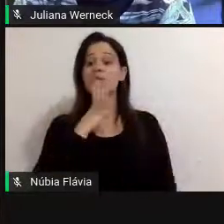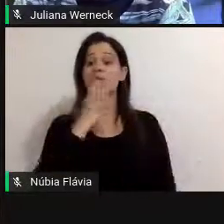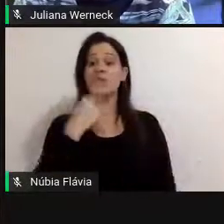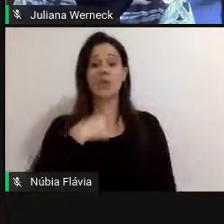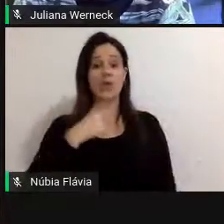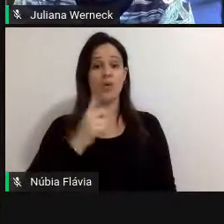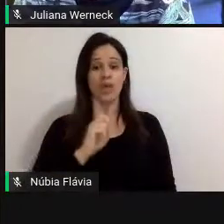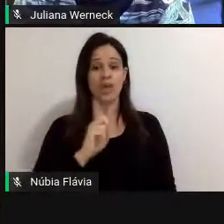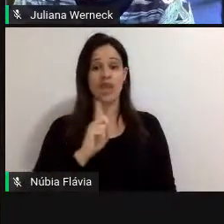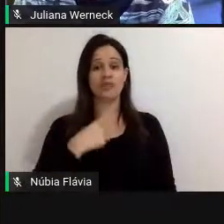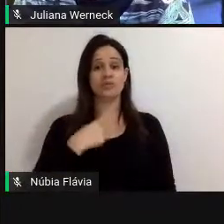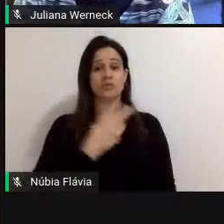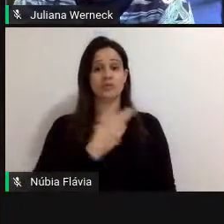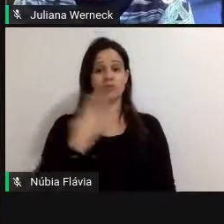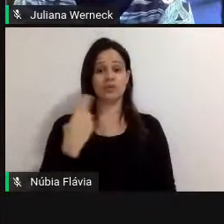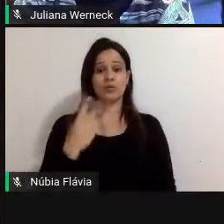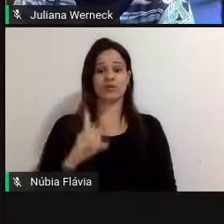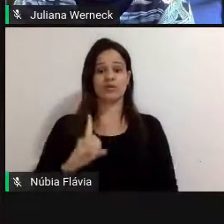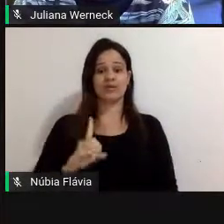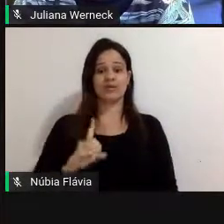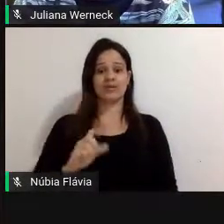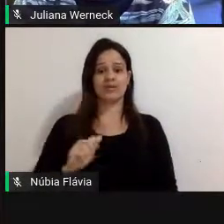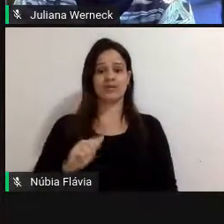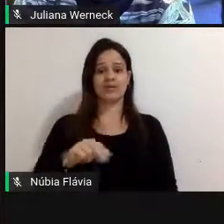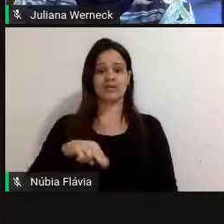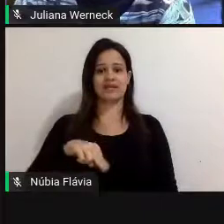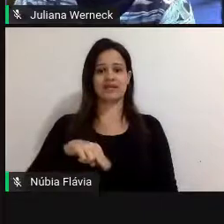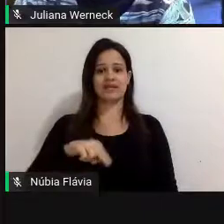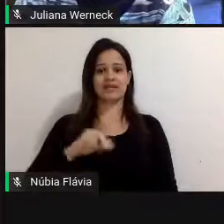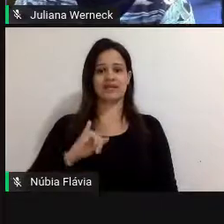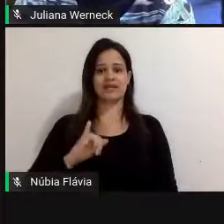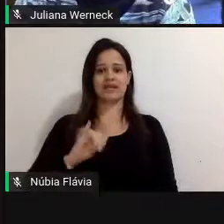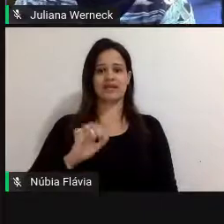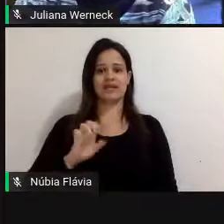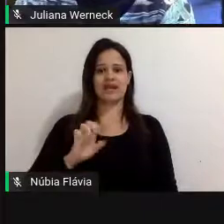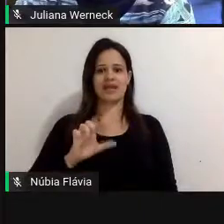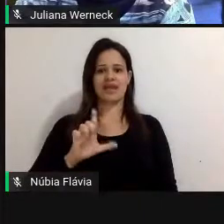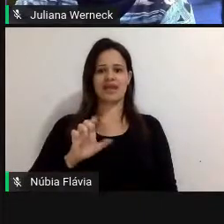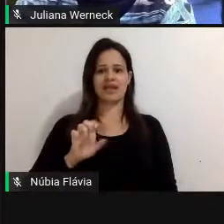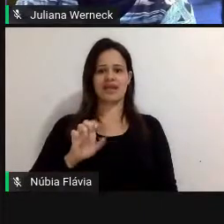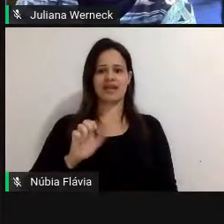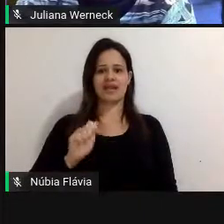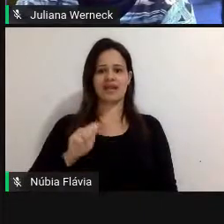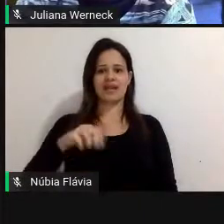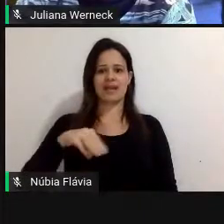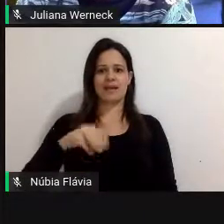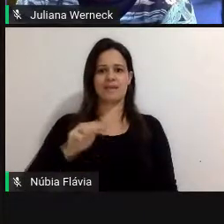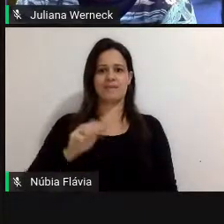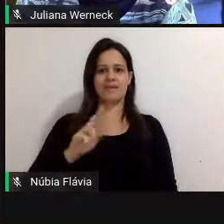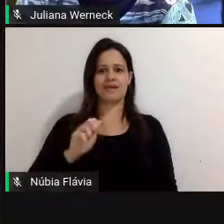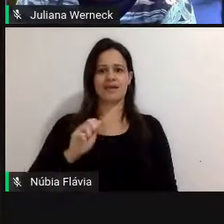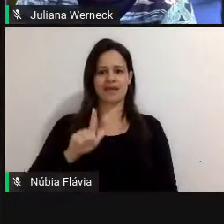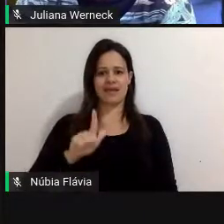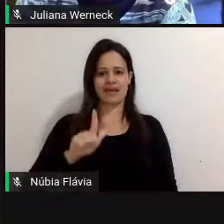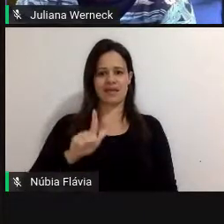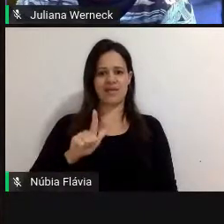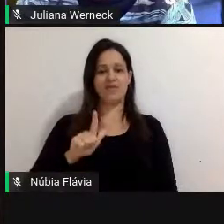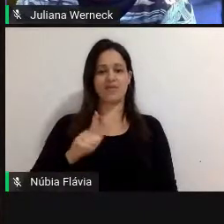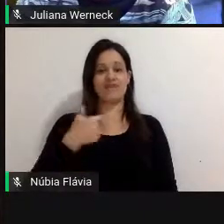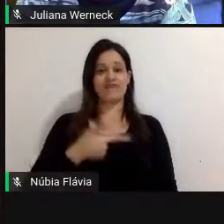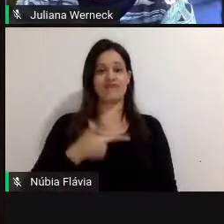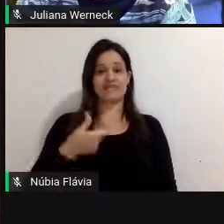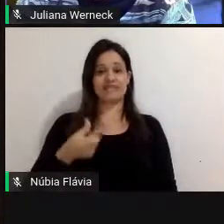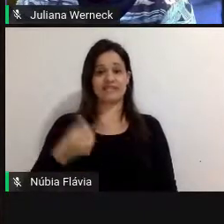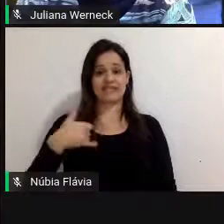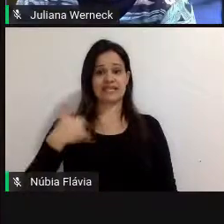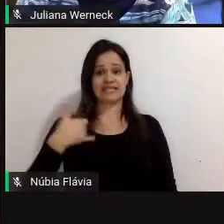eu sou a Daniele Amaral, mais conhecida por aí como Dani Amaral. Eu tenho 26 anos, sou casada há 5